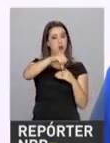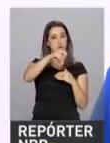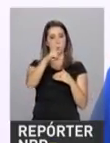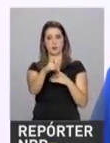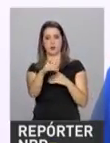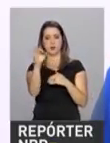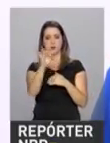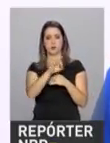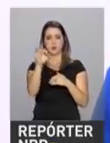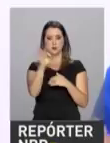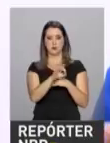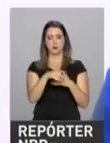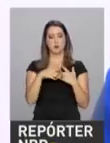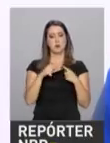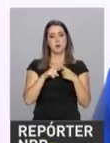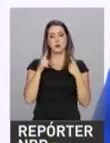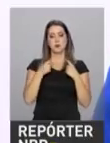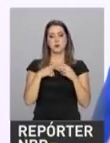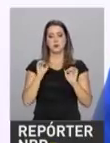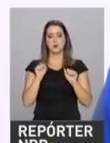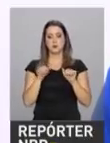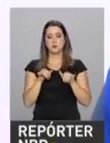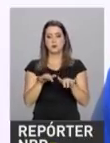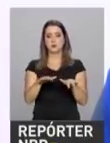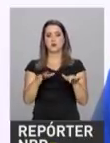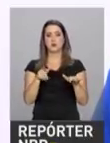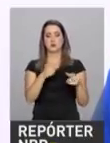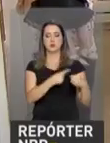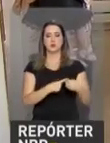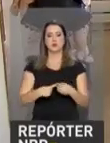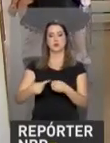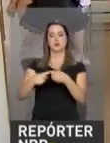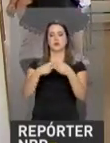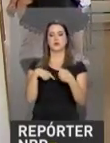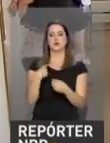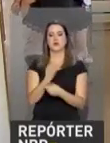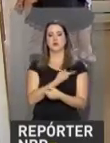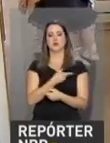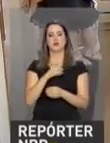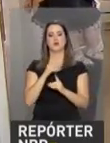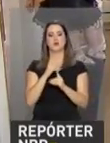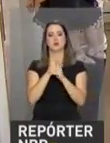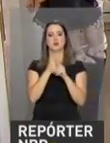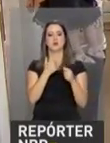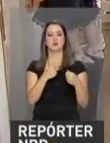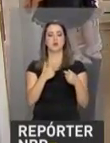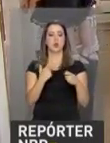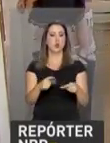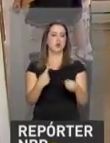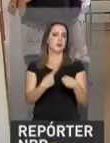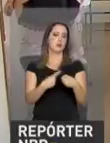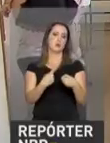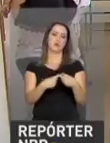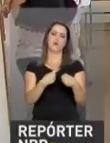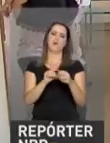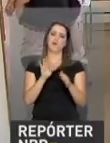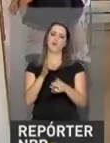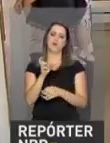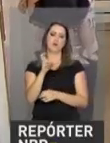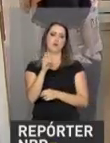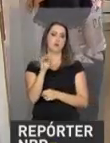nós estratificarmos essa cobertura para os municípios, nós ainda encontramos municípios com uma cobertura em torno